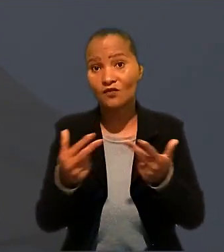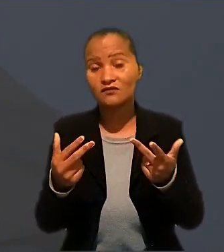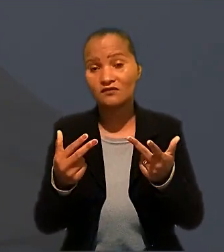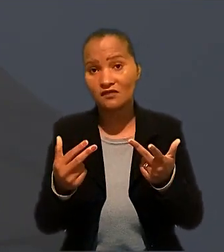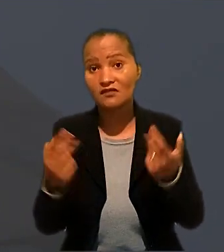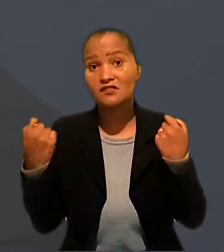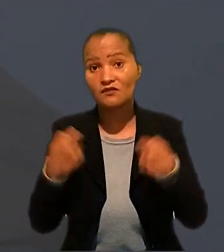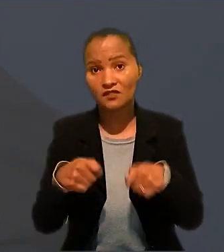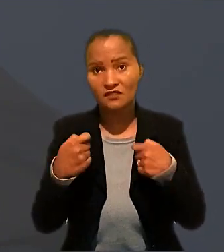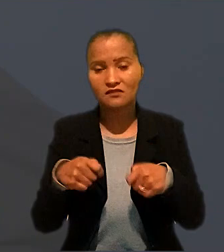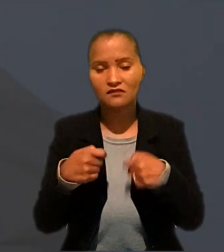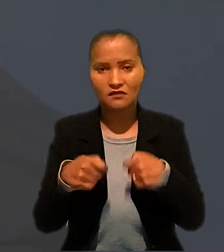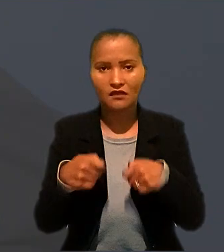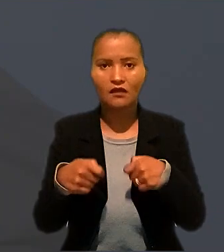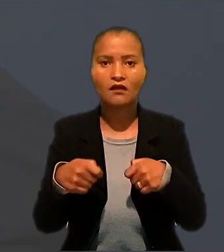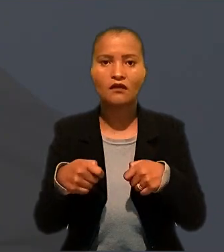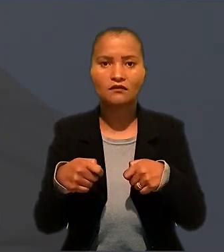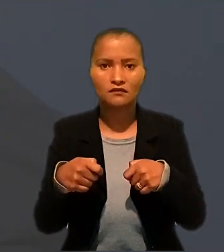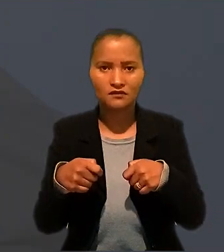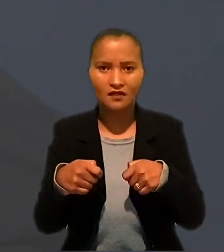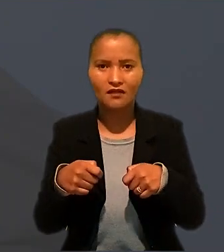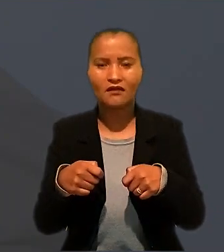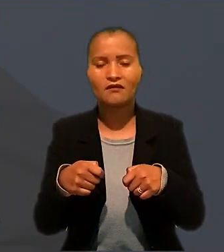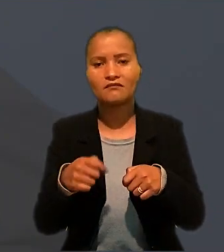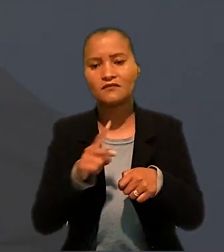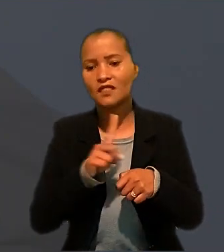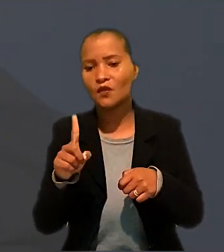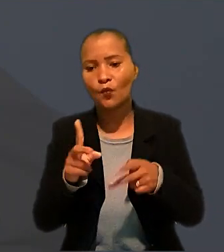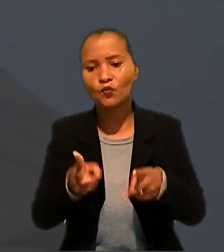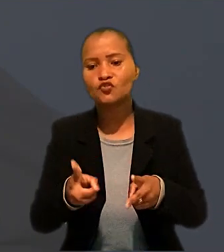concretas são necessárias para a distorção dessas